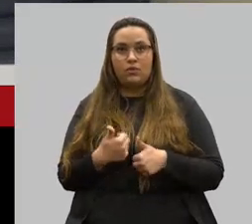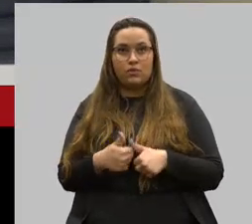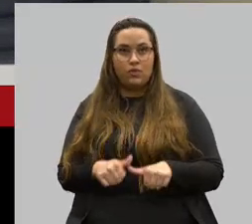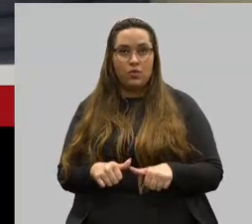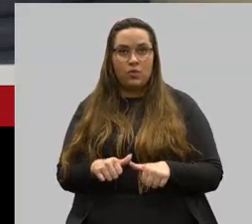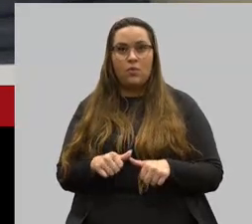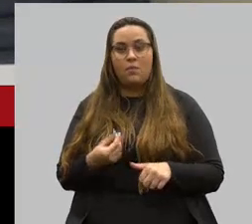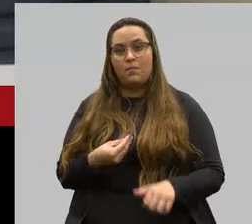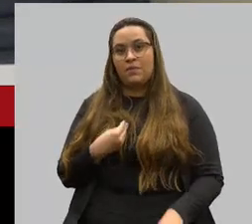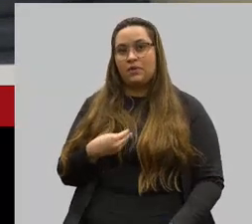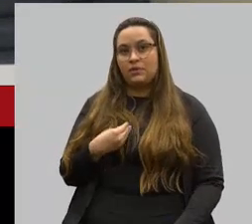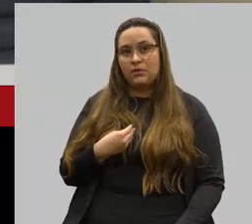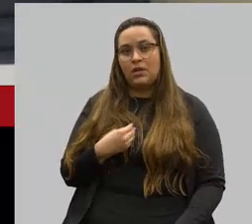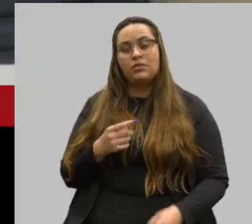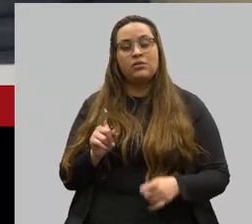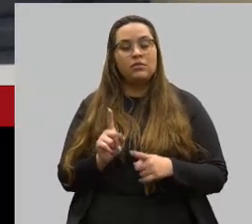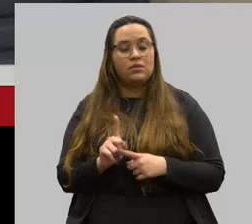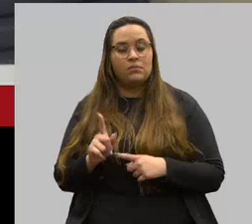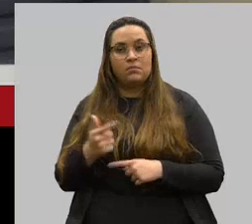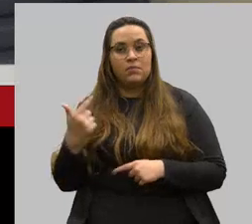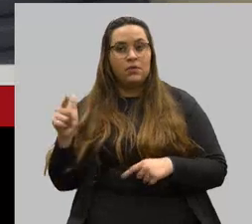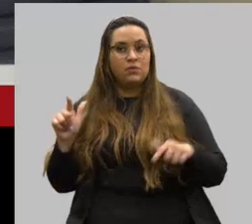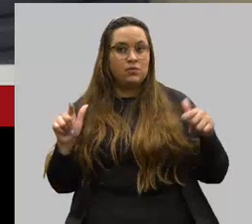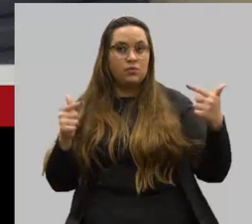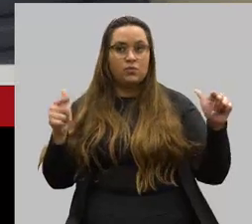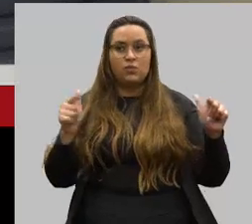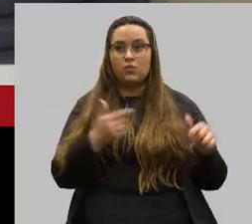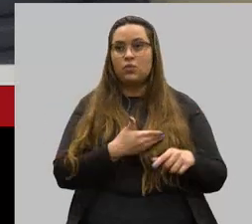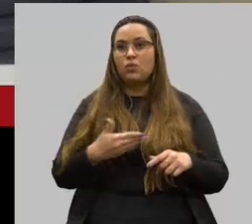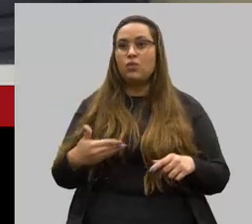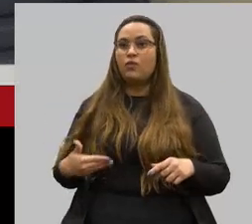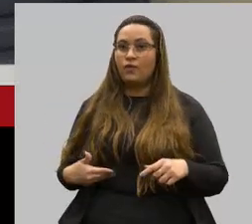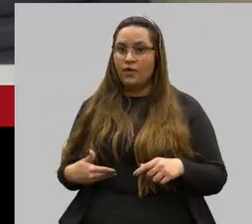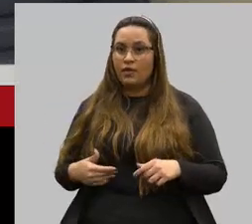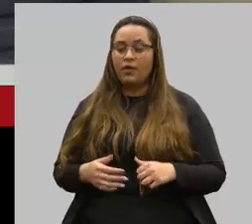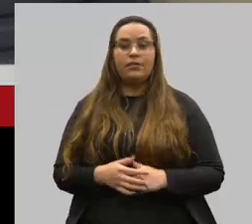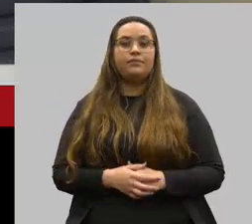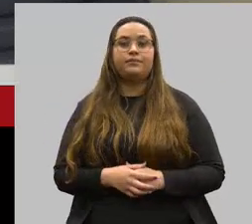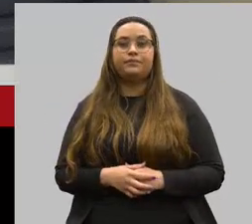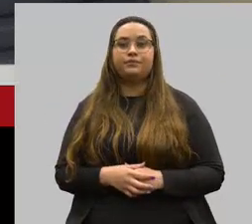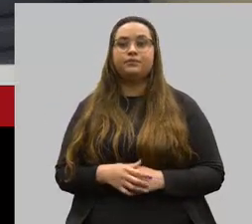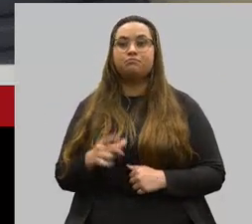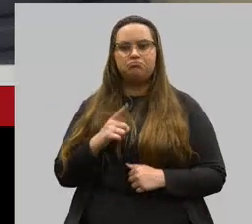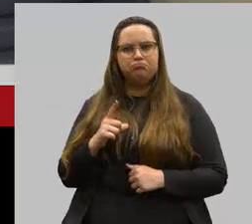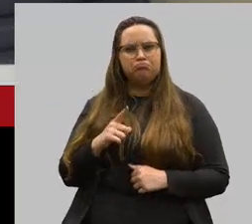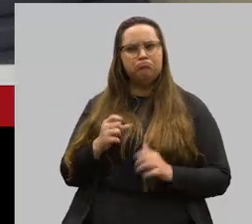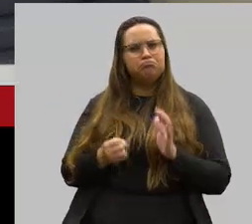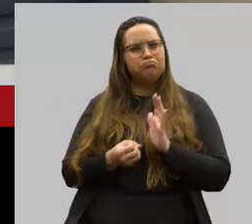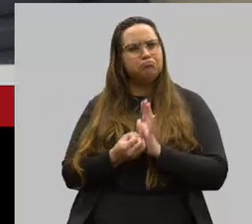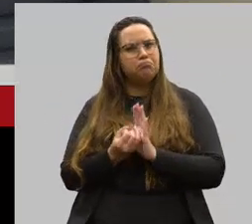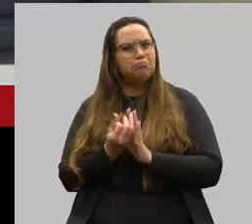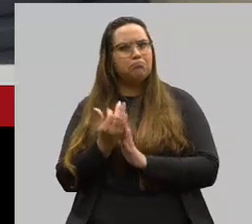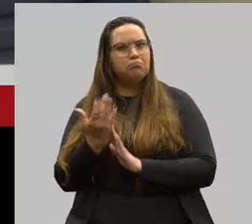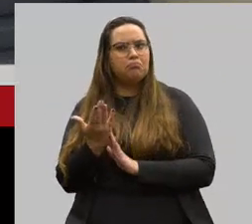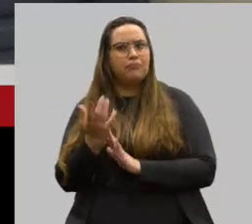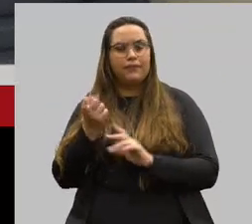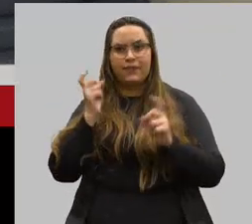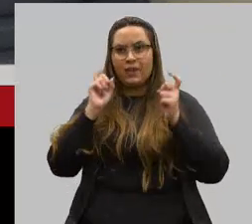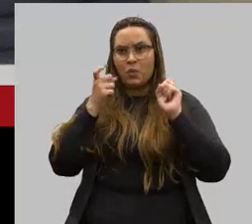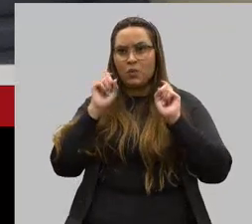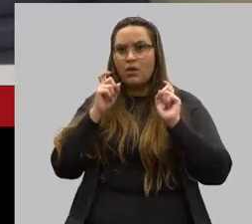encaminhada a outras instâncias de governo eh tivemos né várias reuniões e essas reuniões ainda